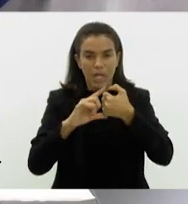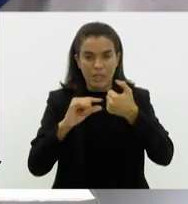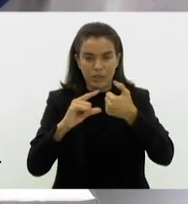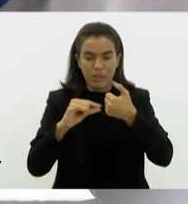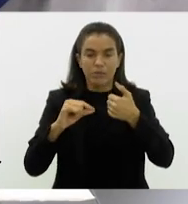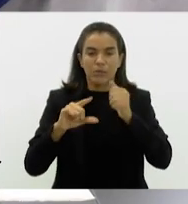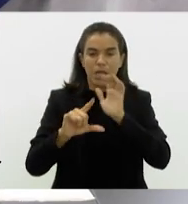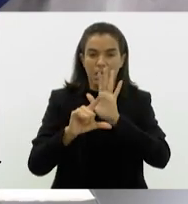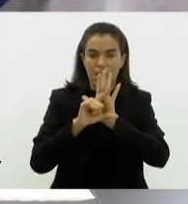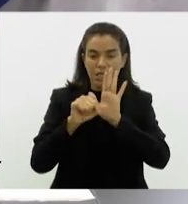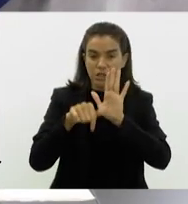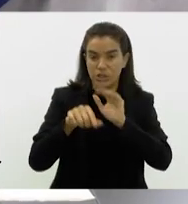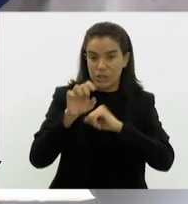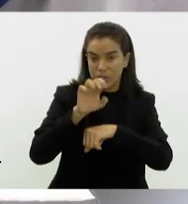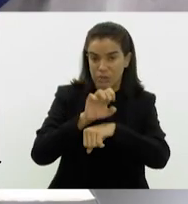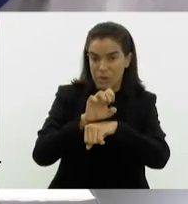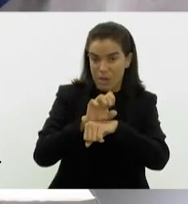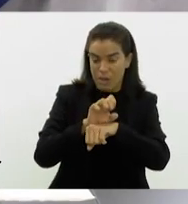legislação estadual,